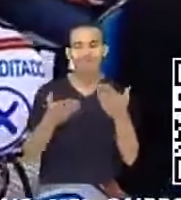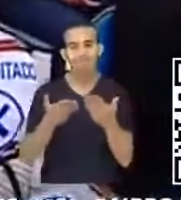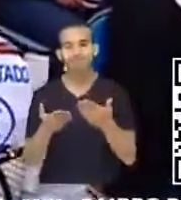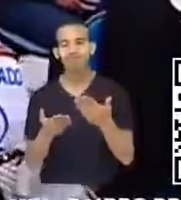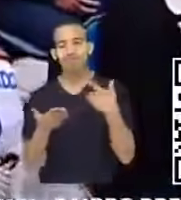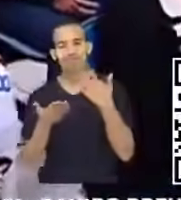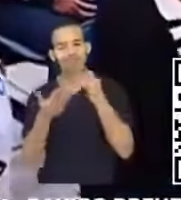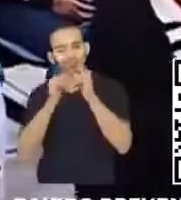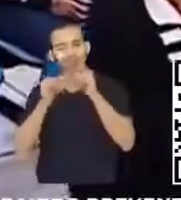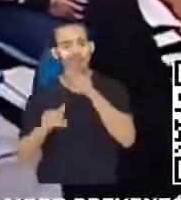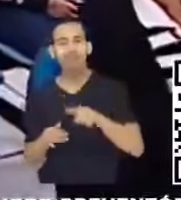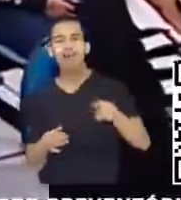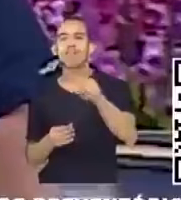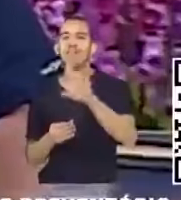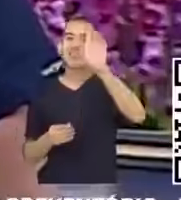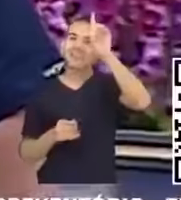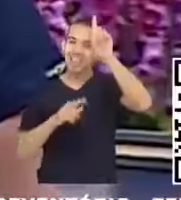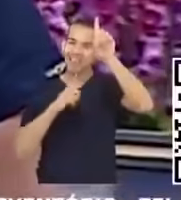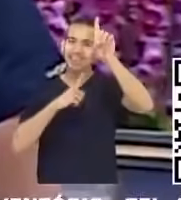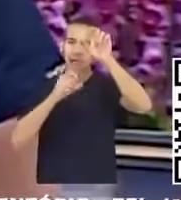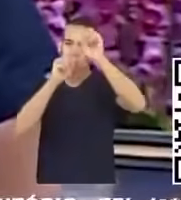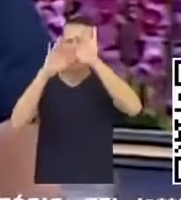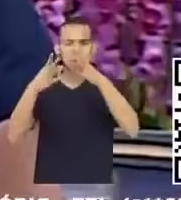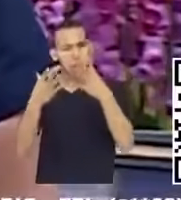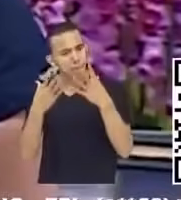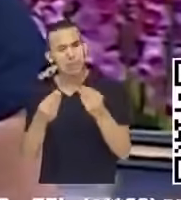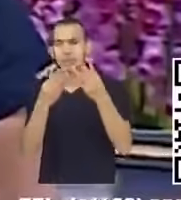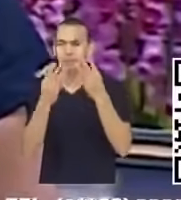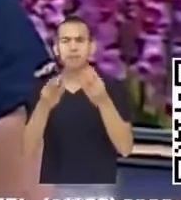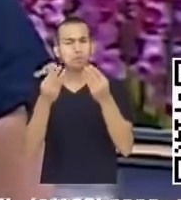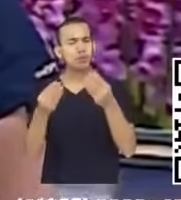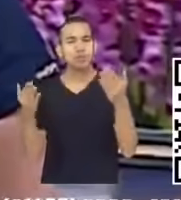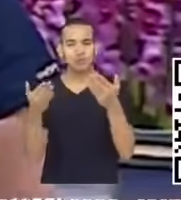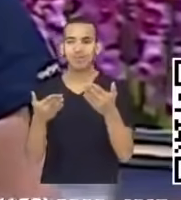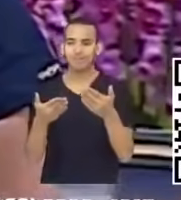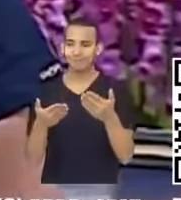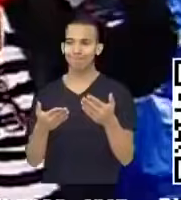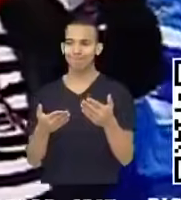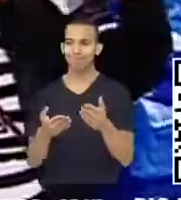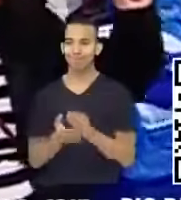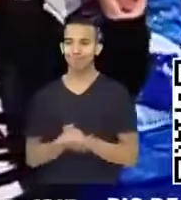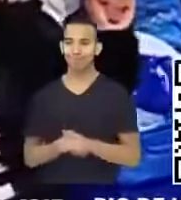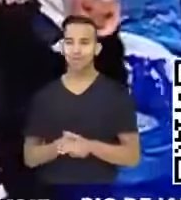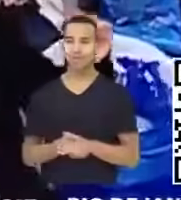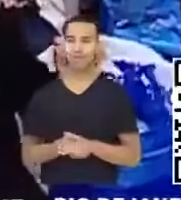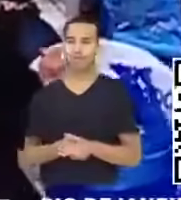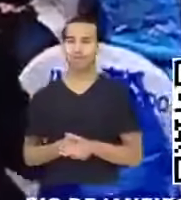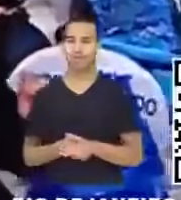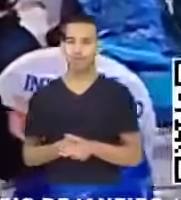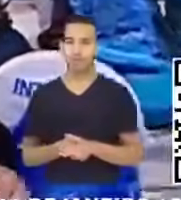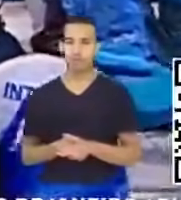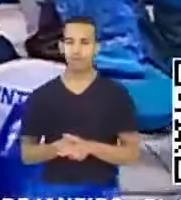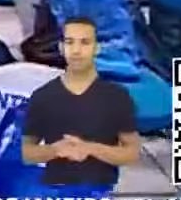e eu queria dizer vocês que hoje Deus te abençoando muito muito muito E aí